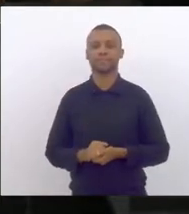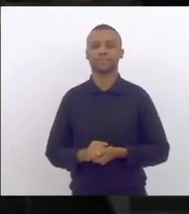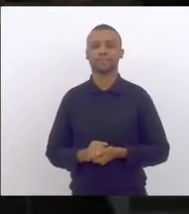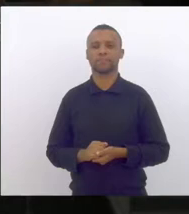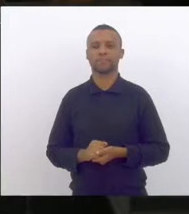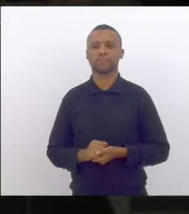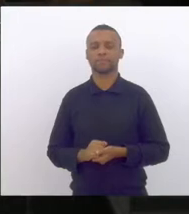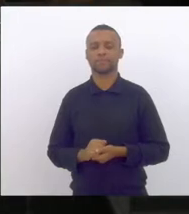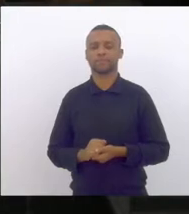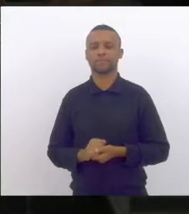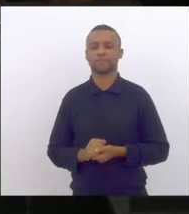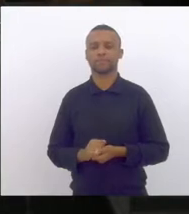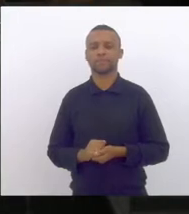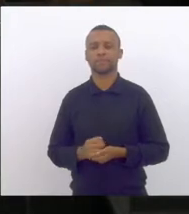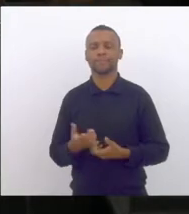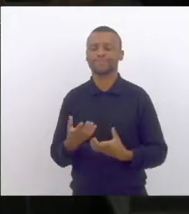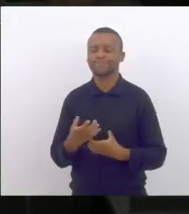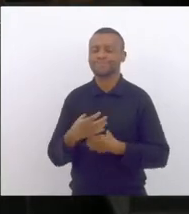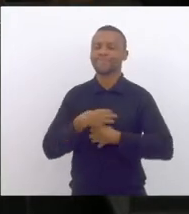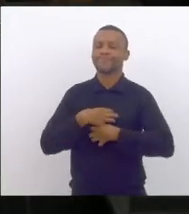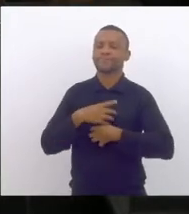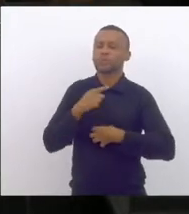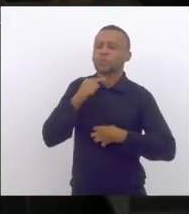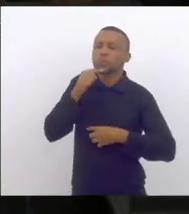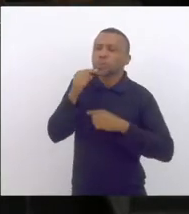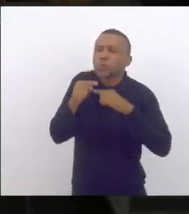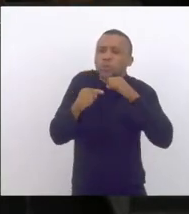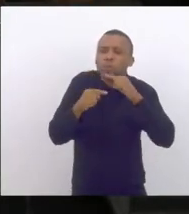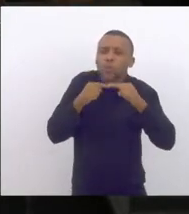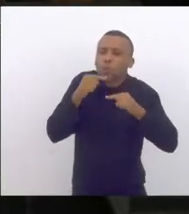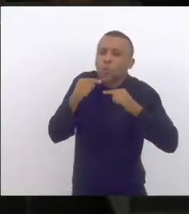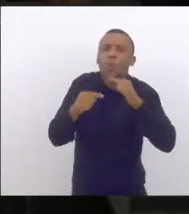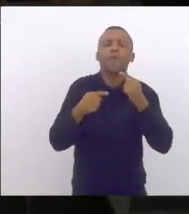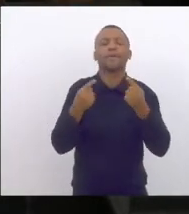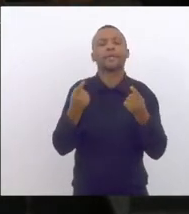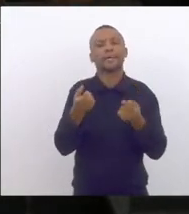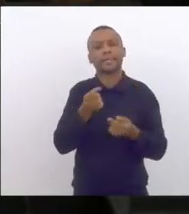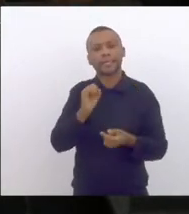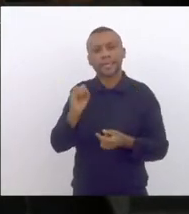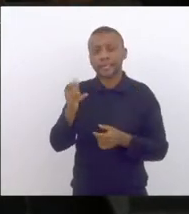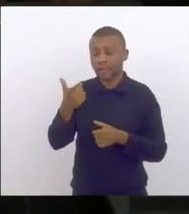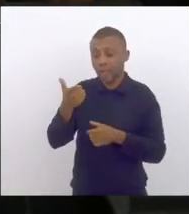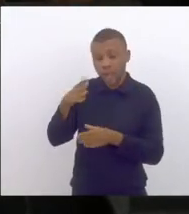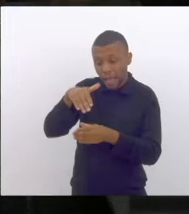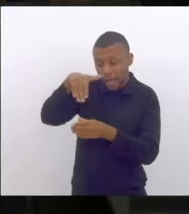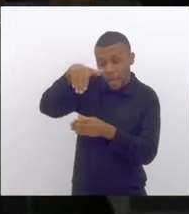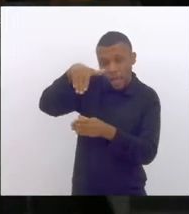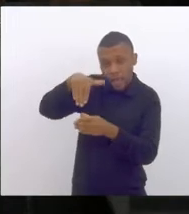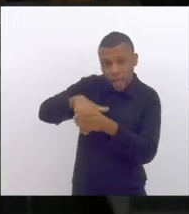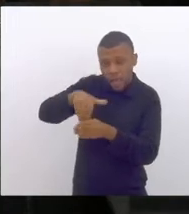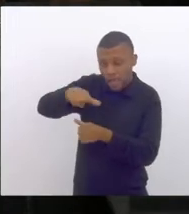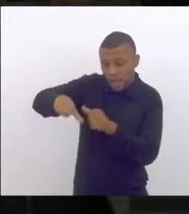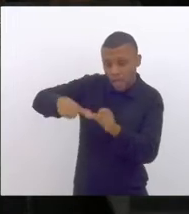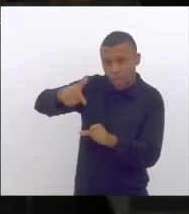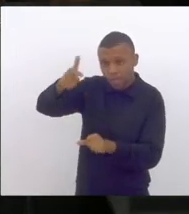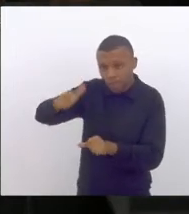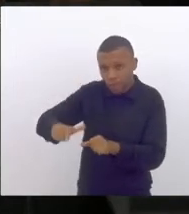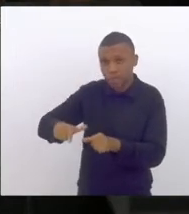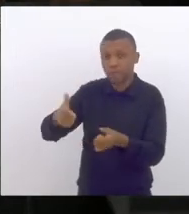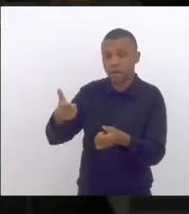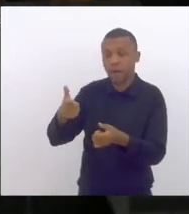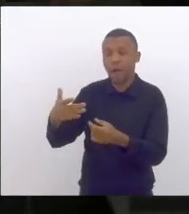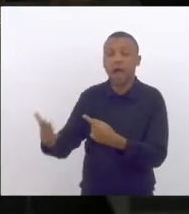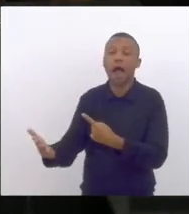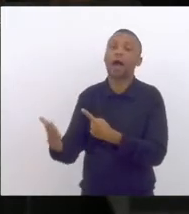que tem o Profundas dúvidas se reeleição é um remédio